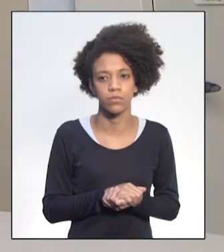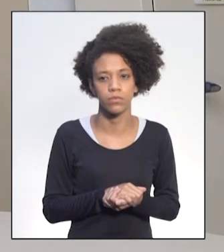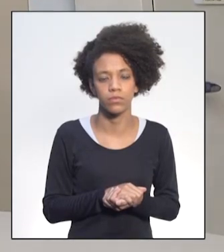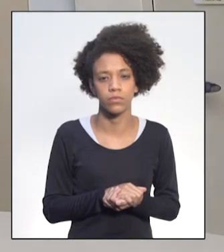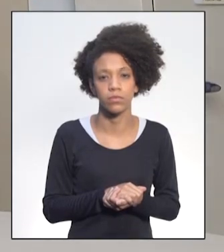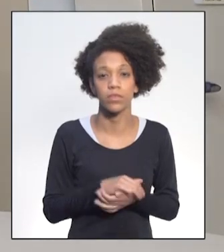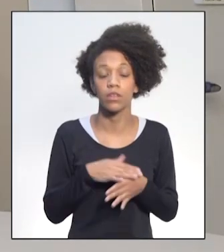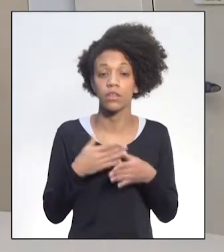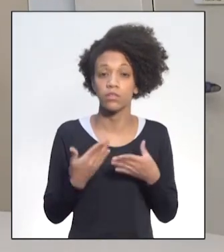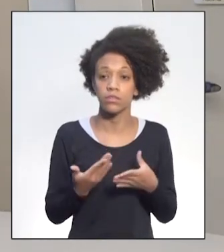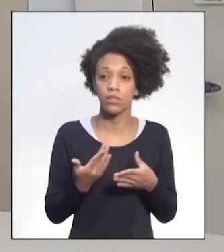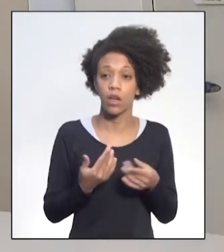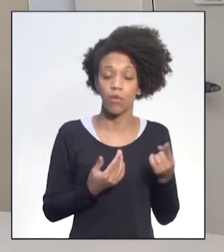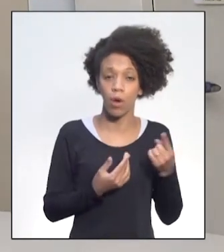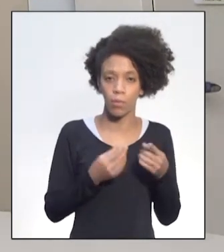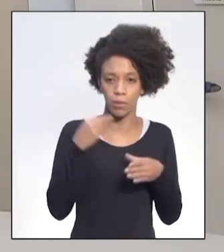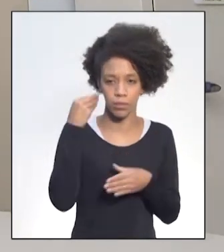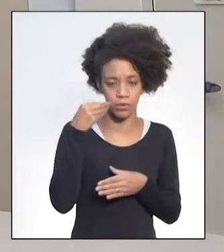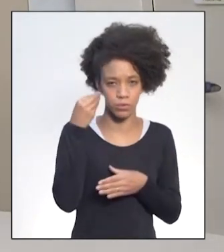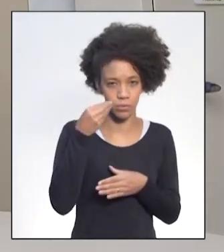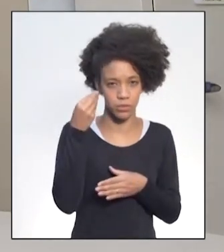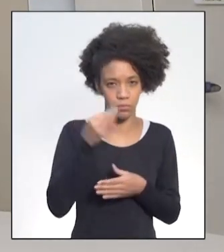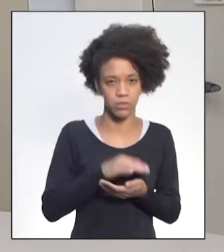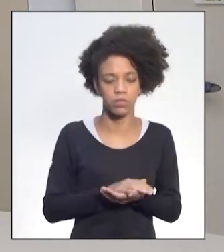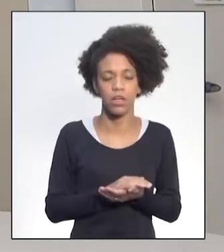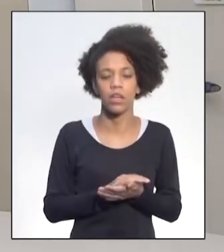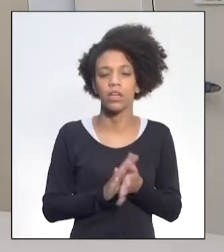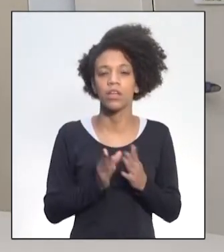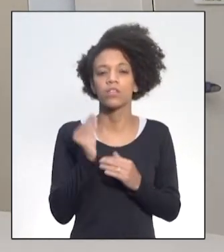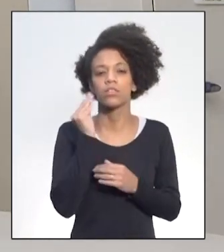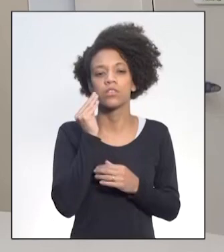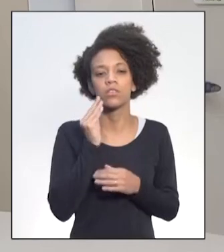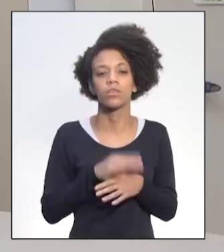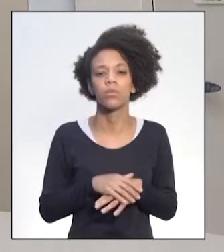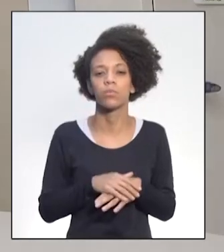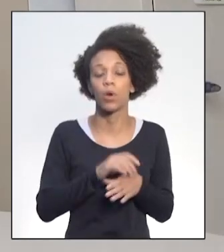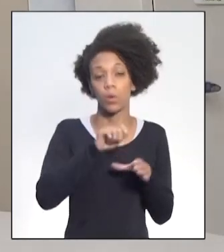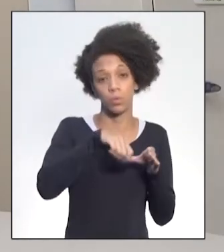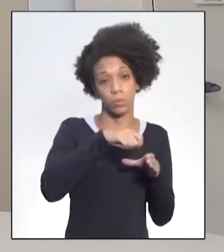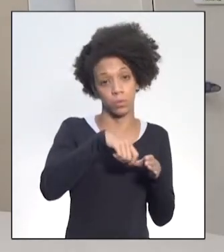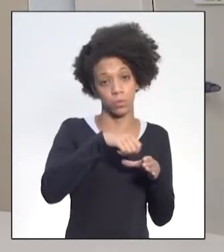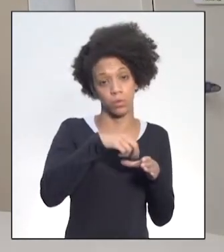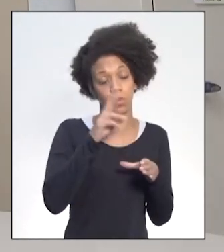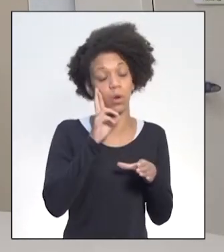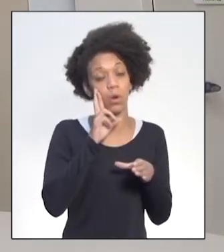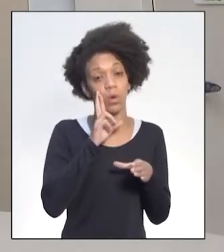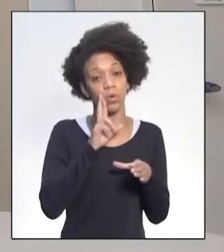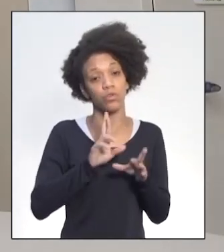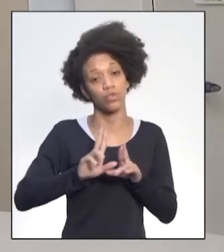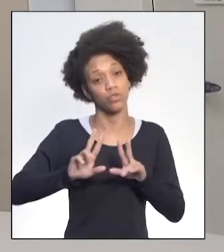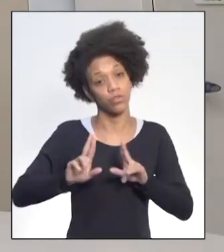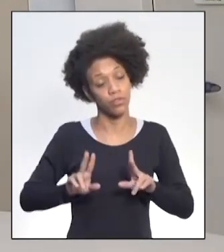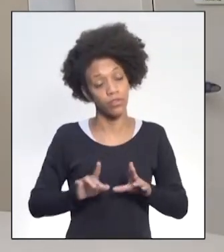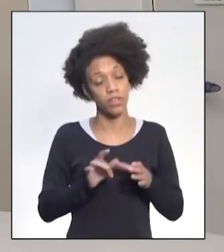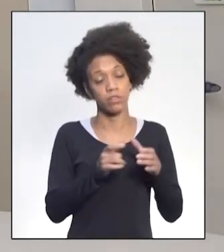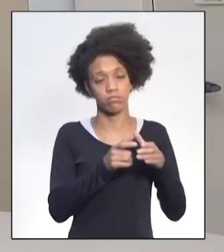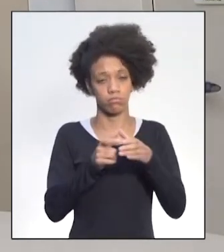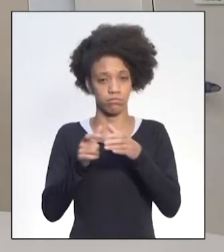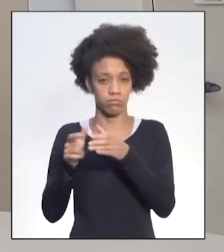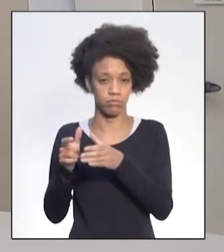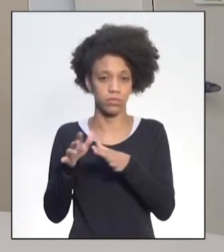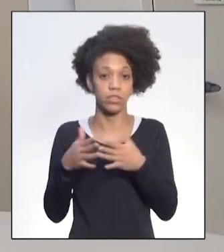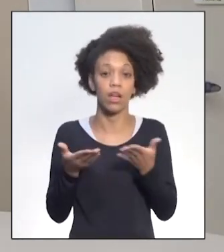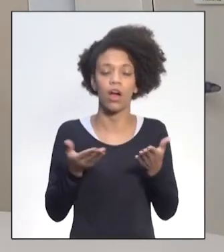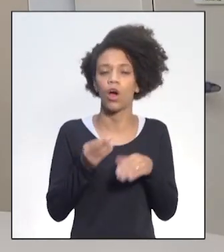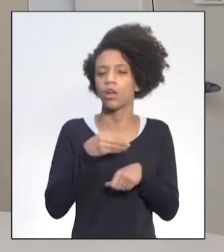Foi esse o nosso primeiro experimento, onde a gente testou o suco de repolho roxo em diferentes substâncias. Agora